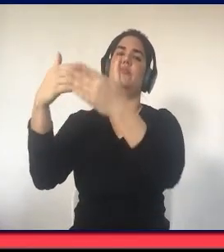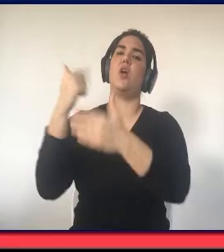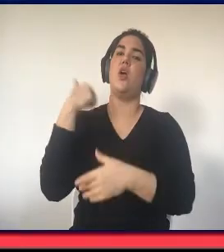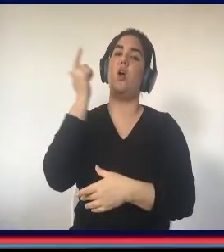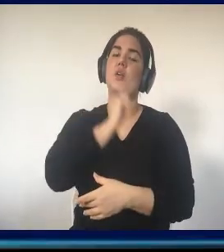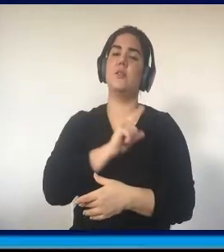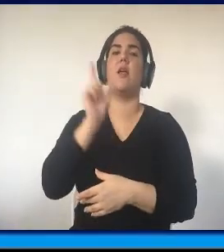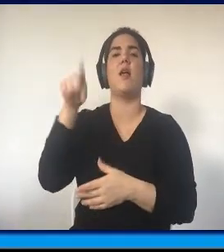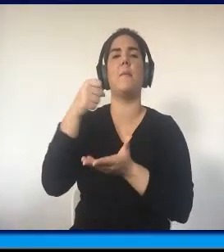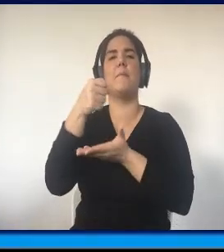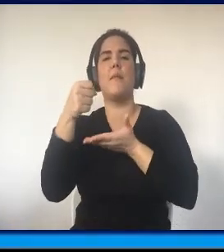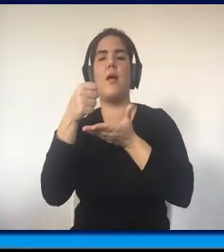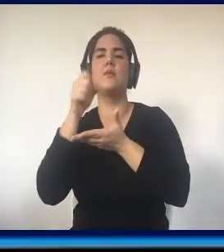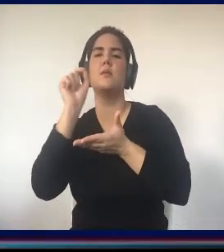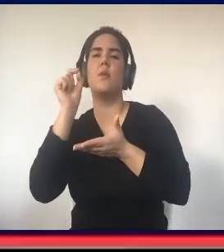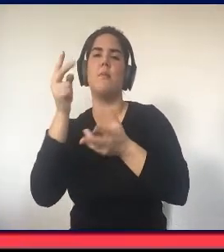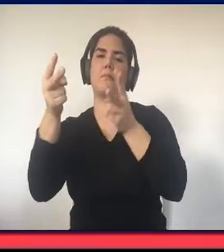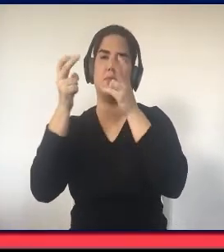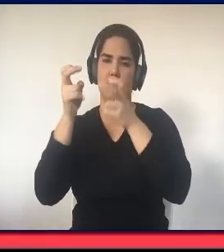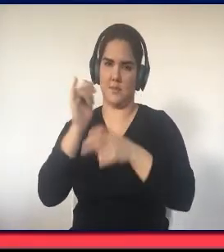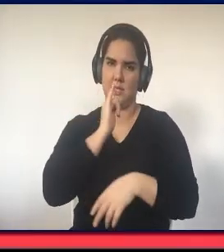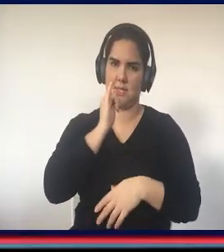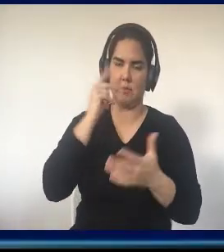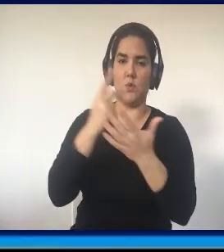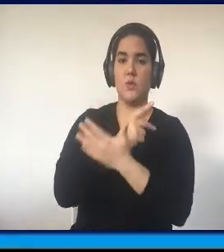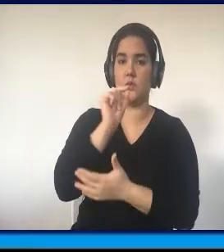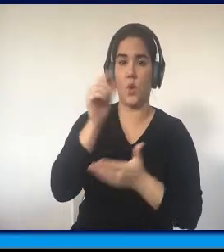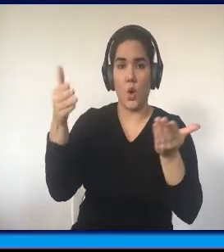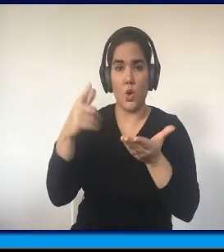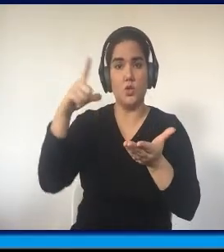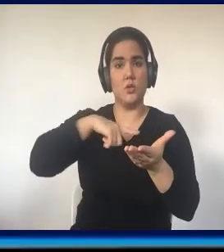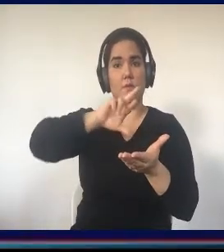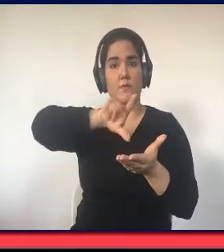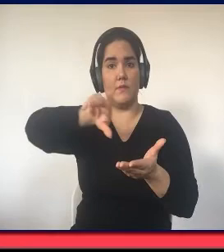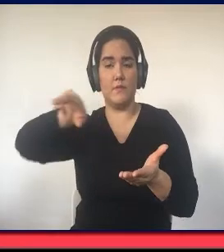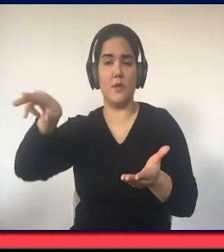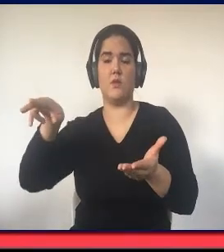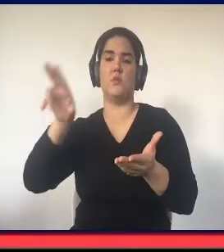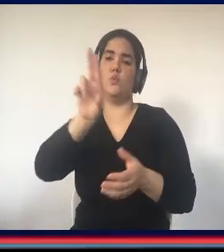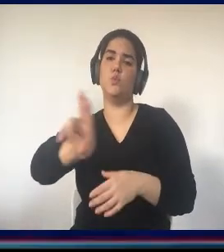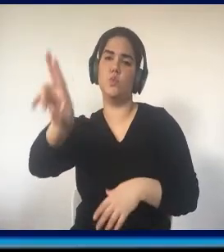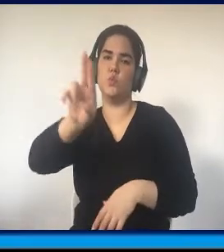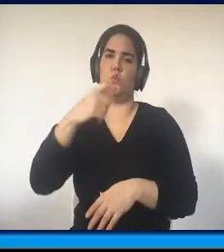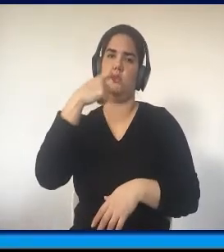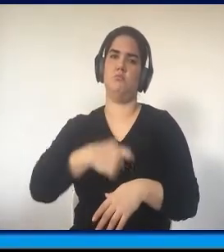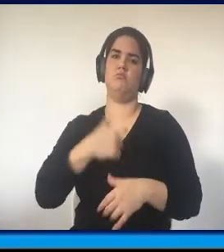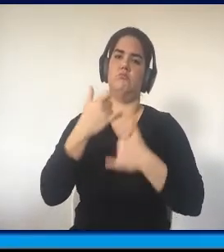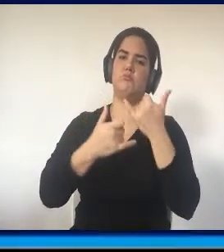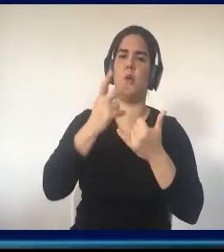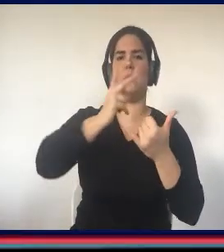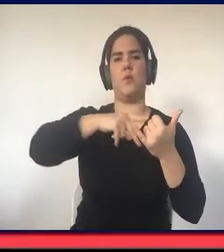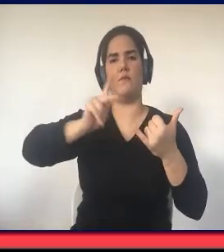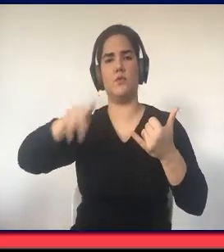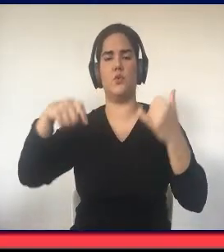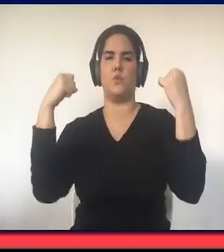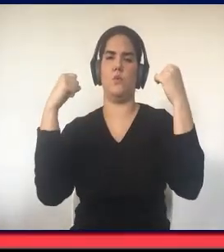que acontece? Um exemplo. Hoje nós temos diversas ferramentas, hoje eu falo enquanto recreador, enquanto professor, né? Temos diversas